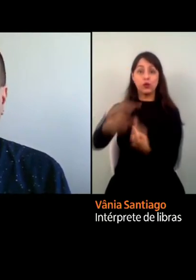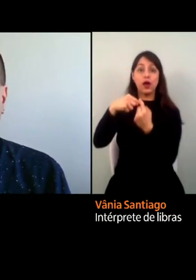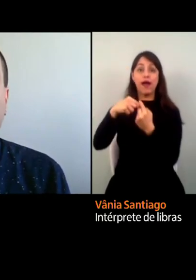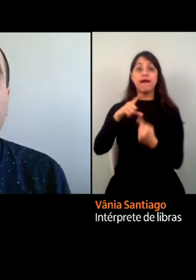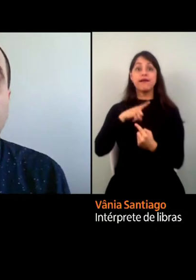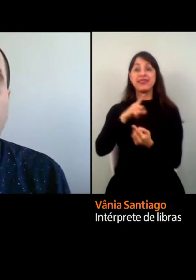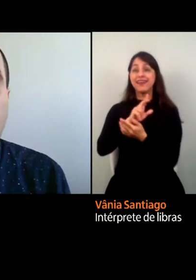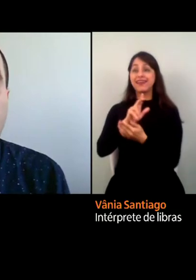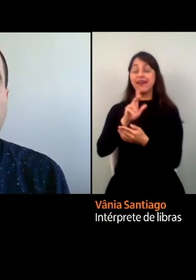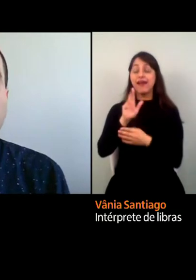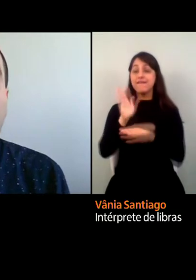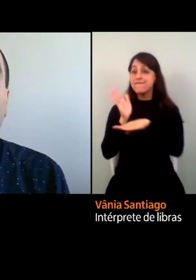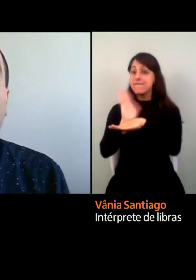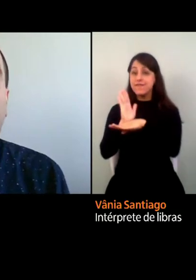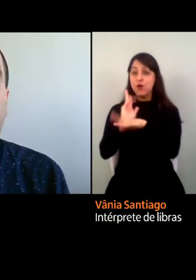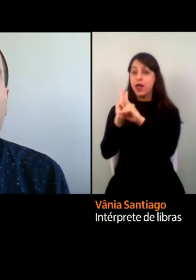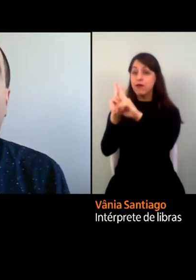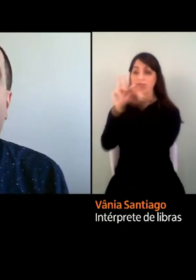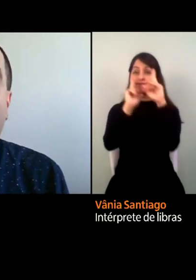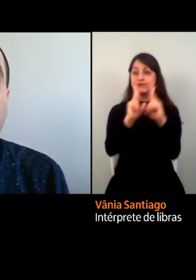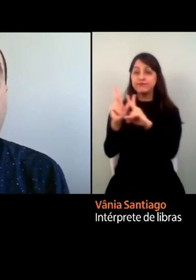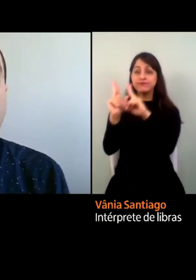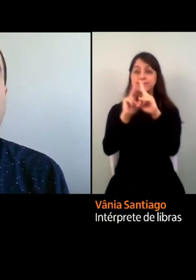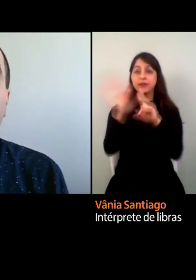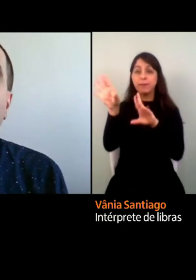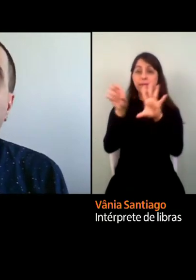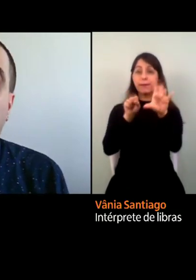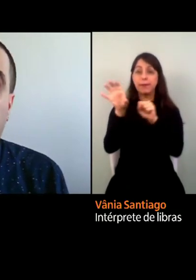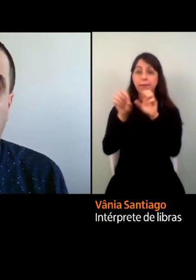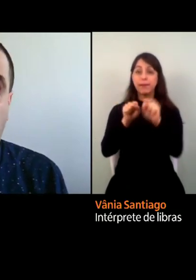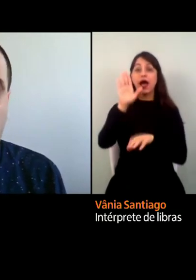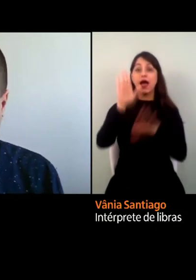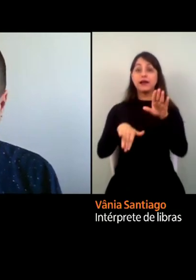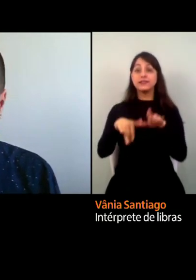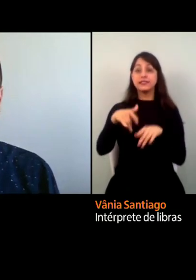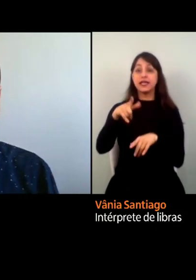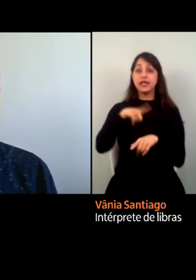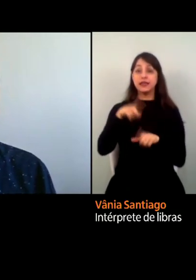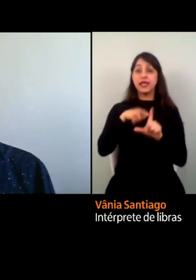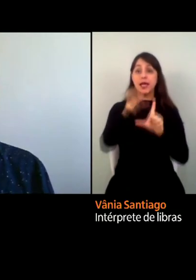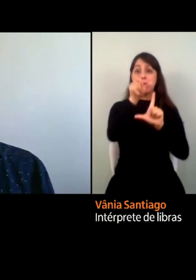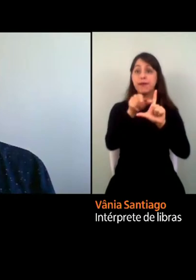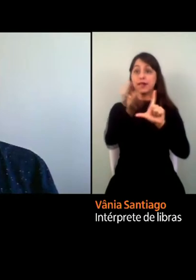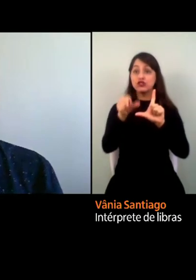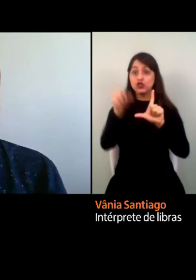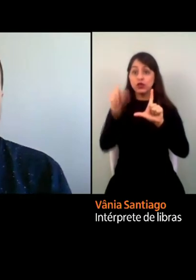filmes onde os personagens rodopiam o corpo e o espírito.